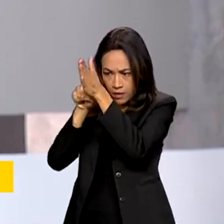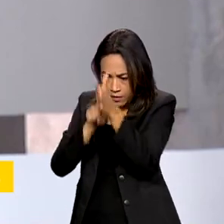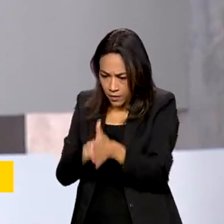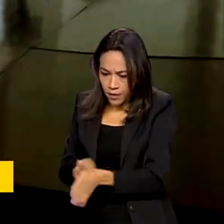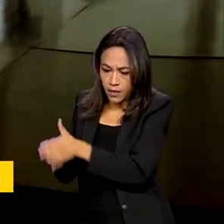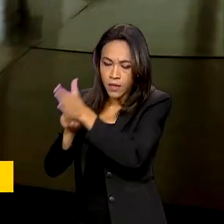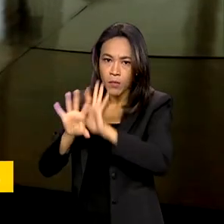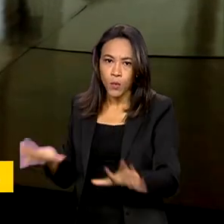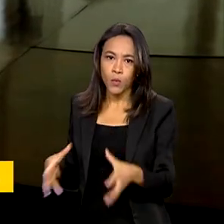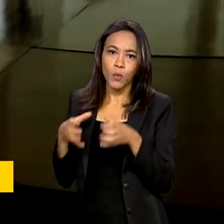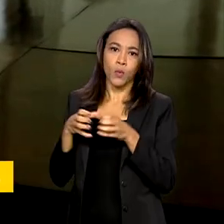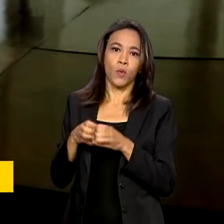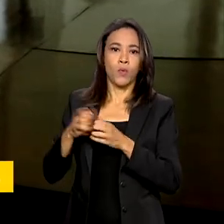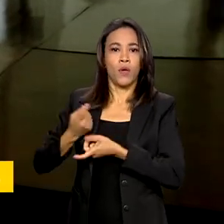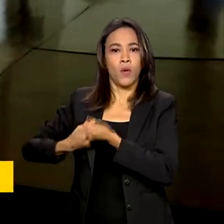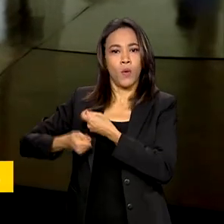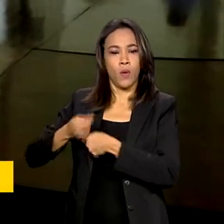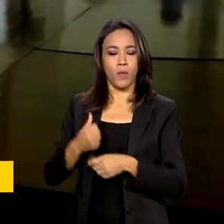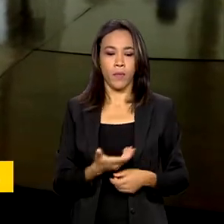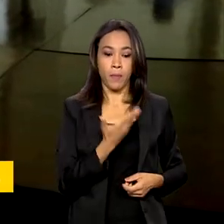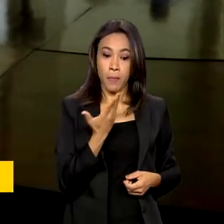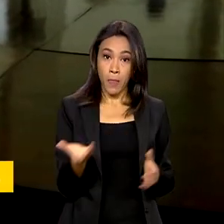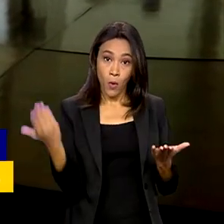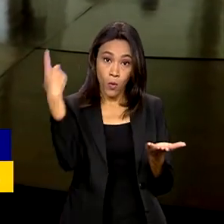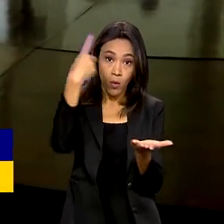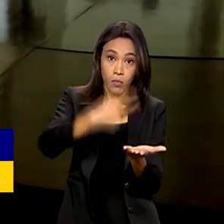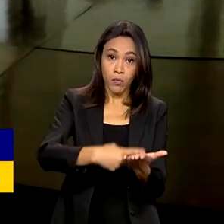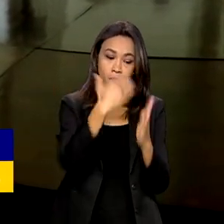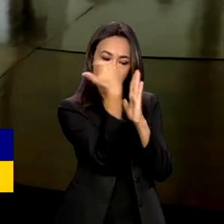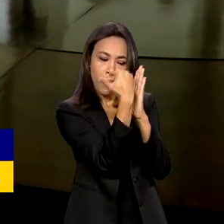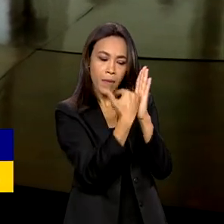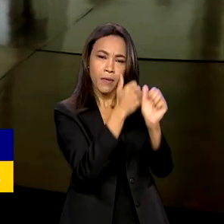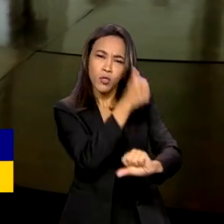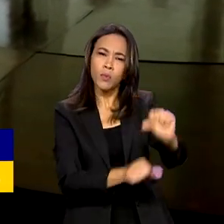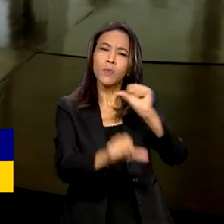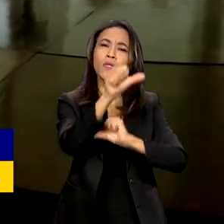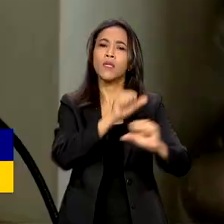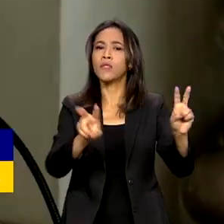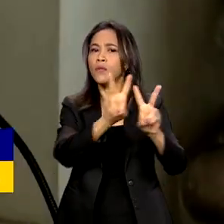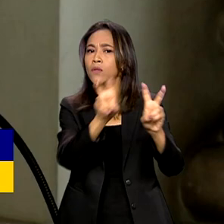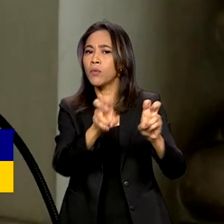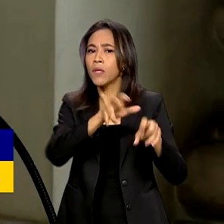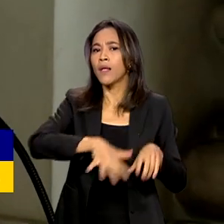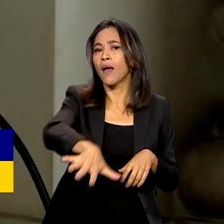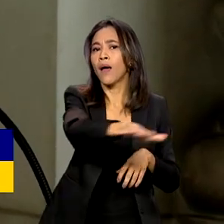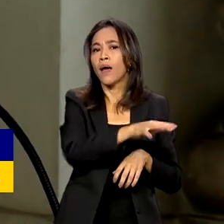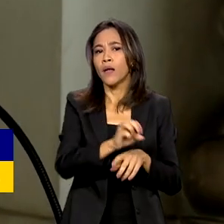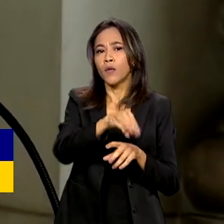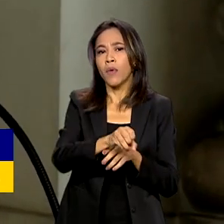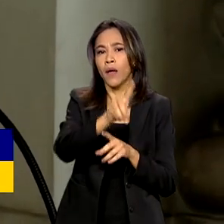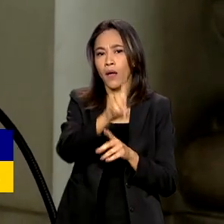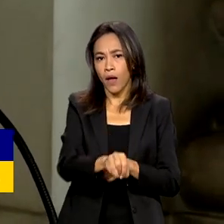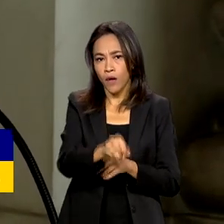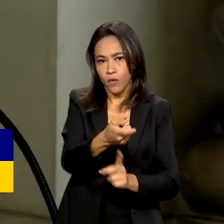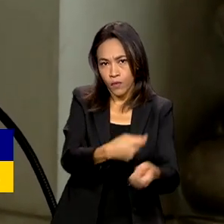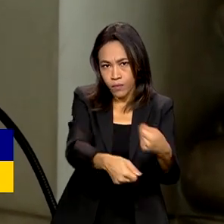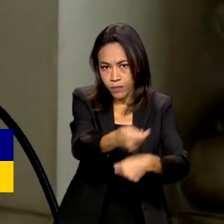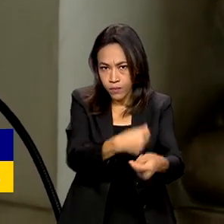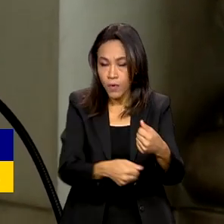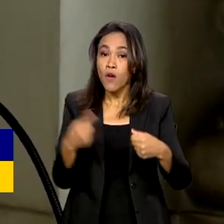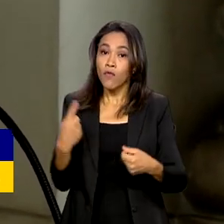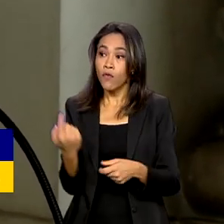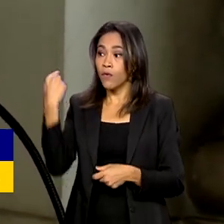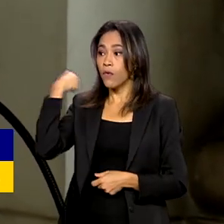econômica. A agenda de reformas financeiras para este ano e para o ano que vem foi lançada nesta quinta-feira no Rio de